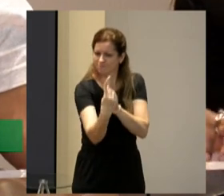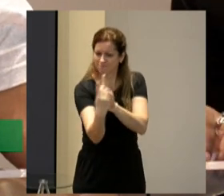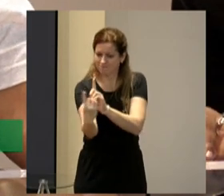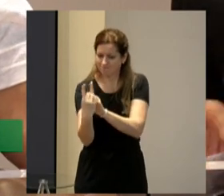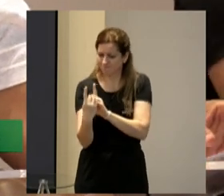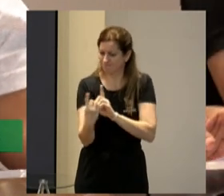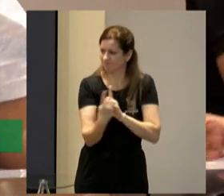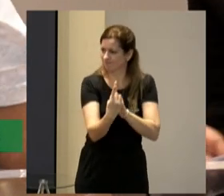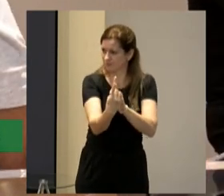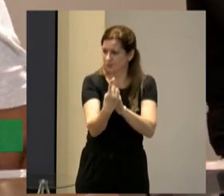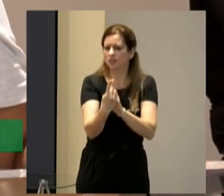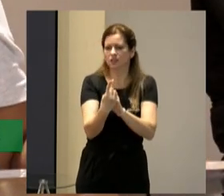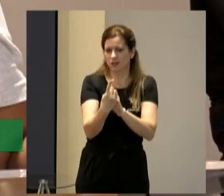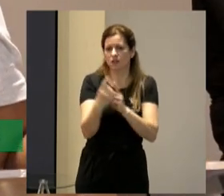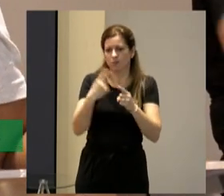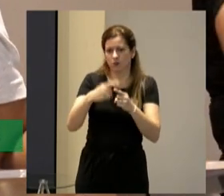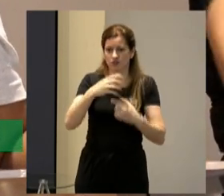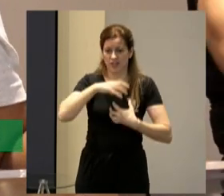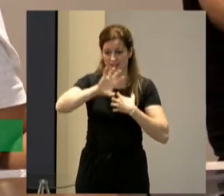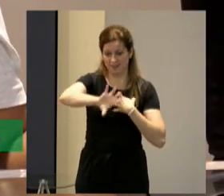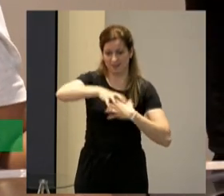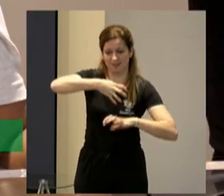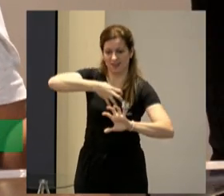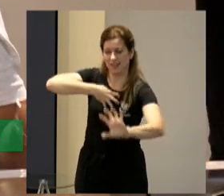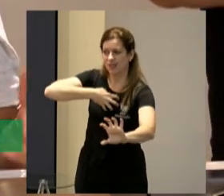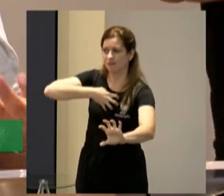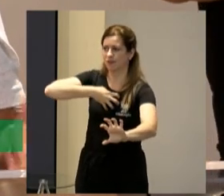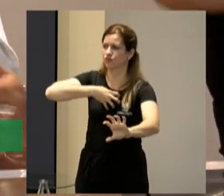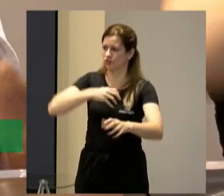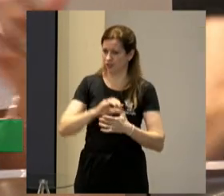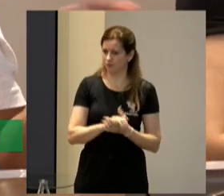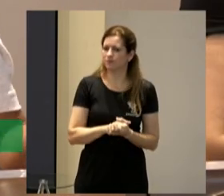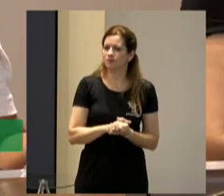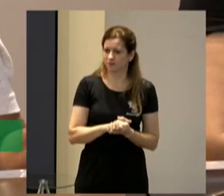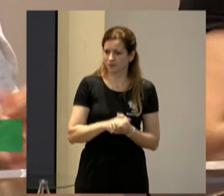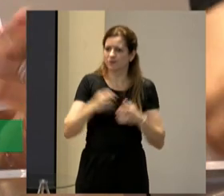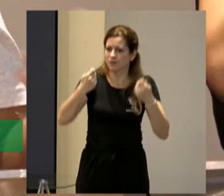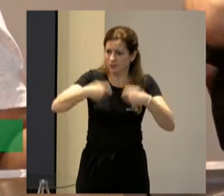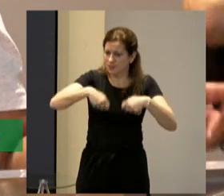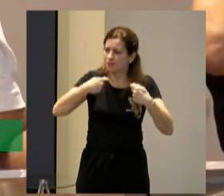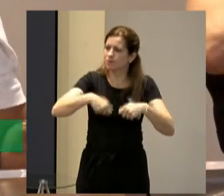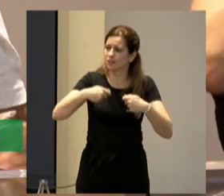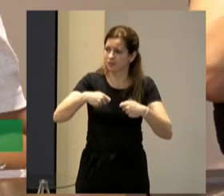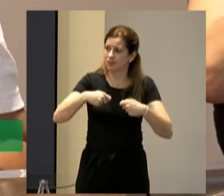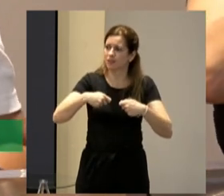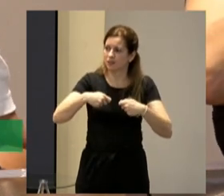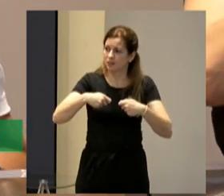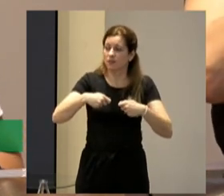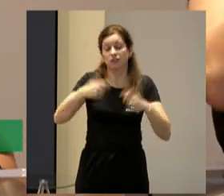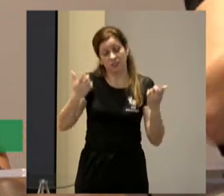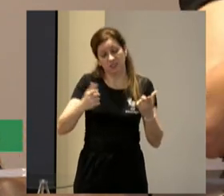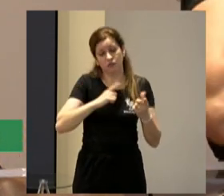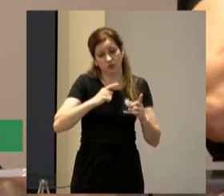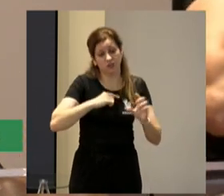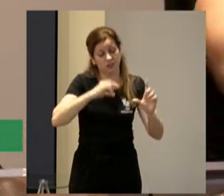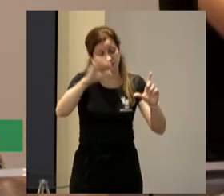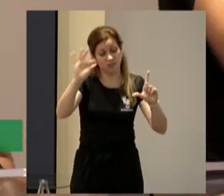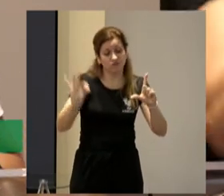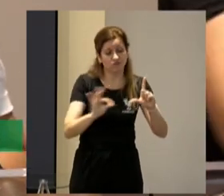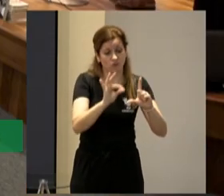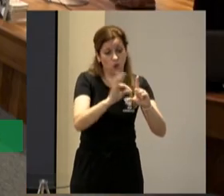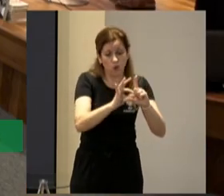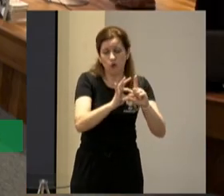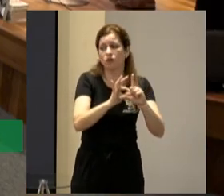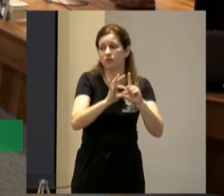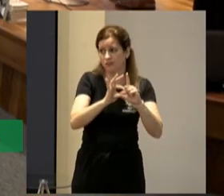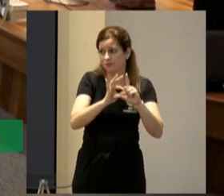processo institucional que é tão difícil, que foi preciso ter cotas no concurso público da Rede Municipal de